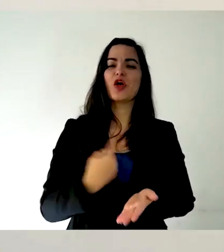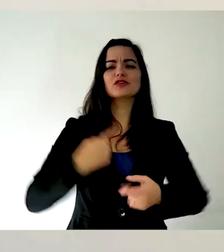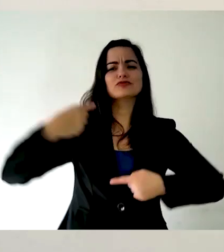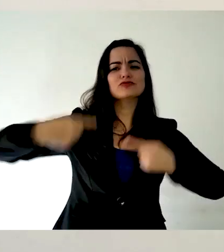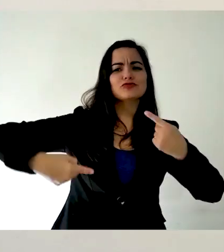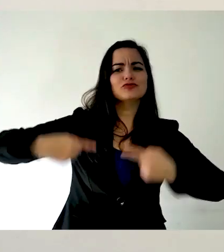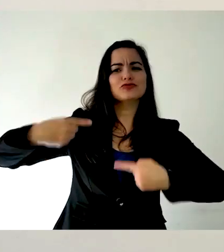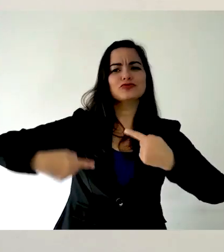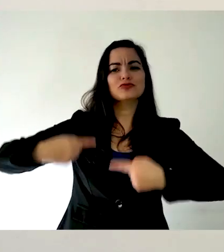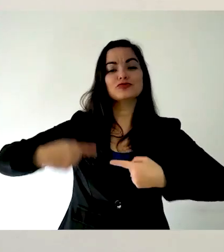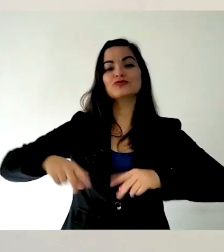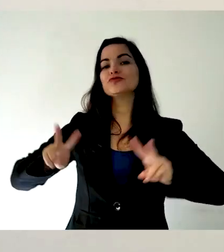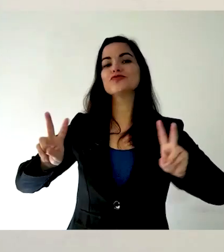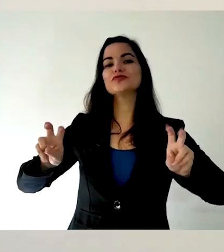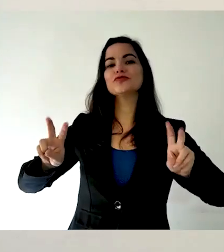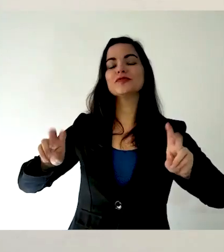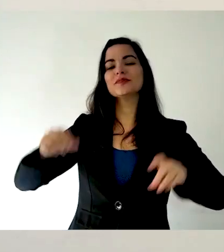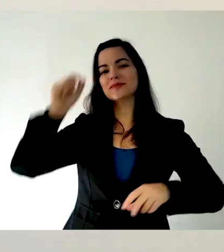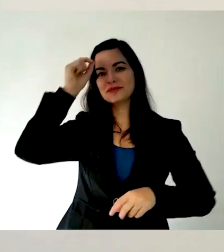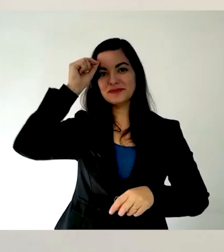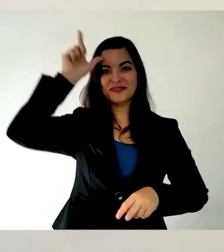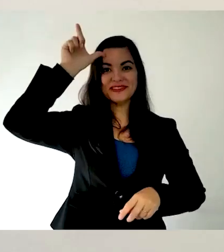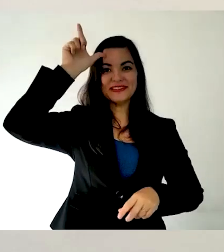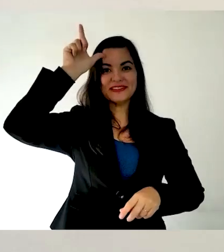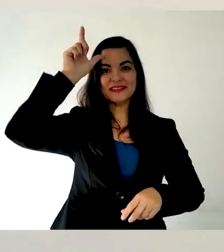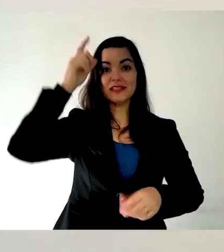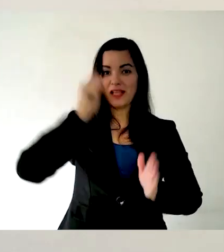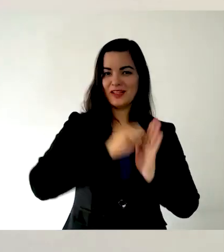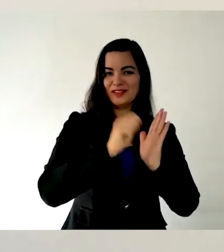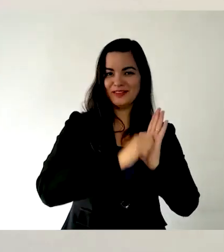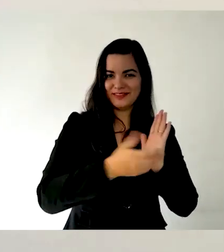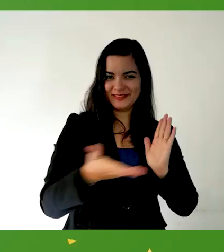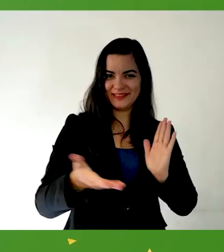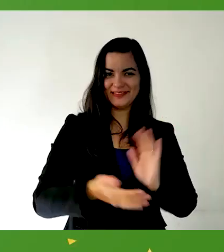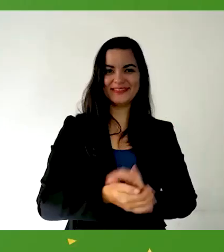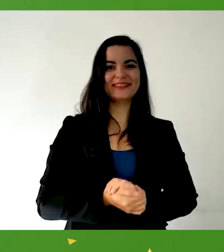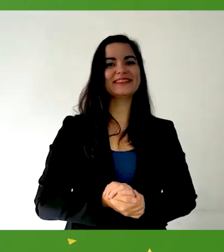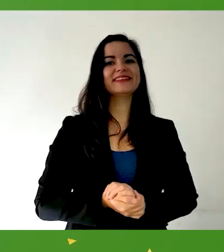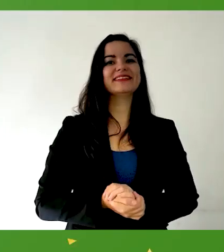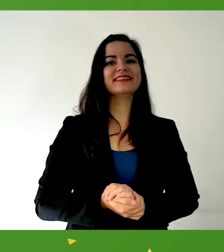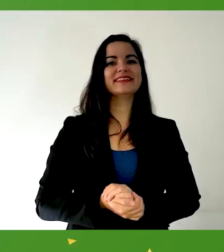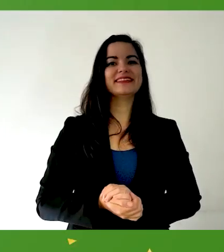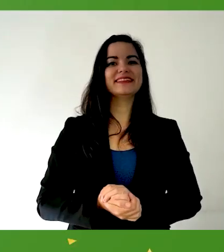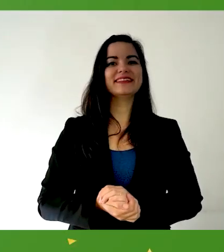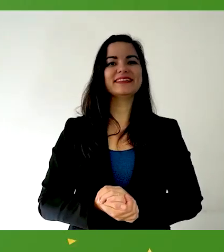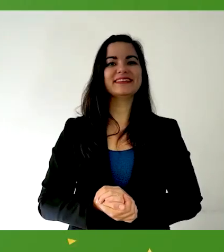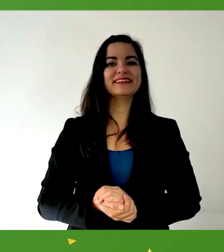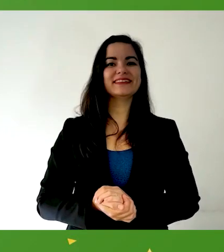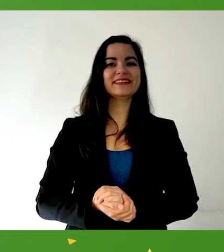nossas discussões falando sobre cultura. Tome nota!